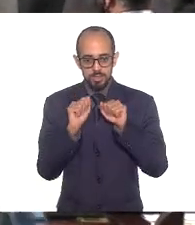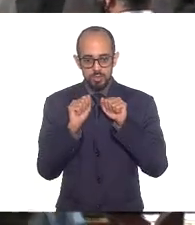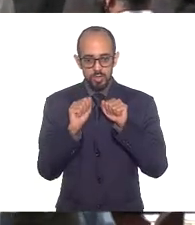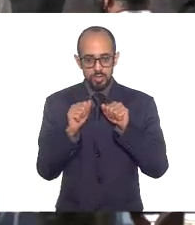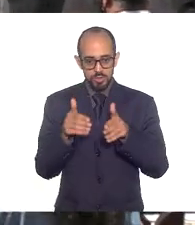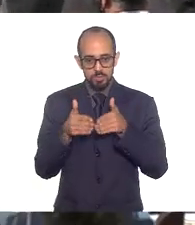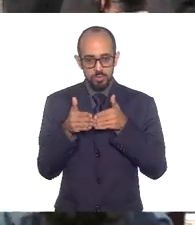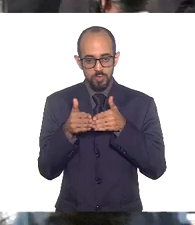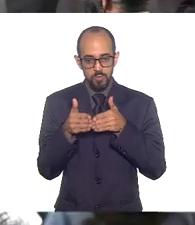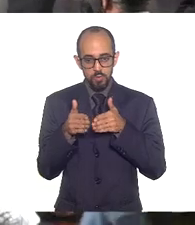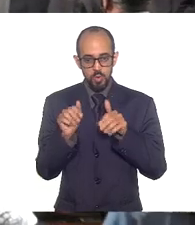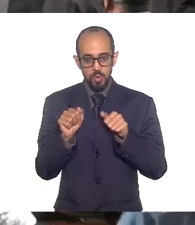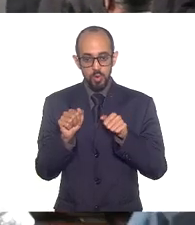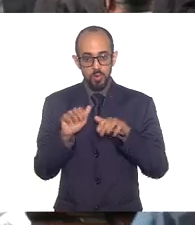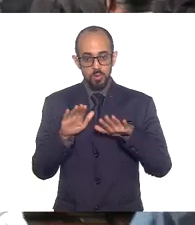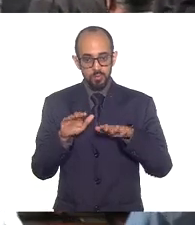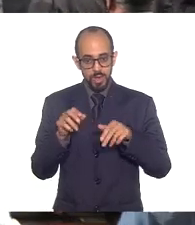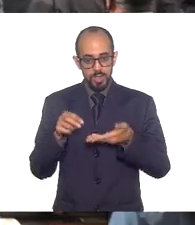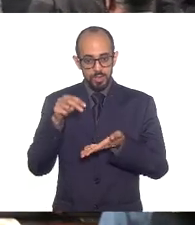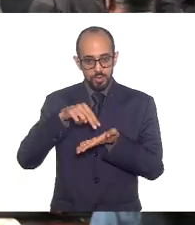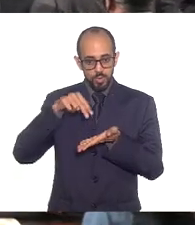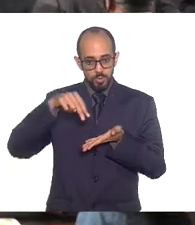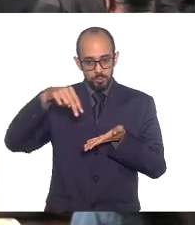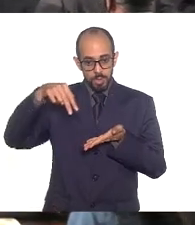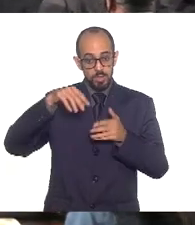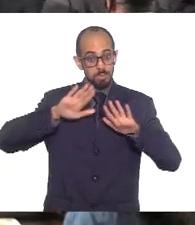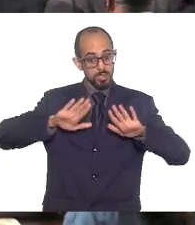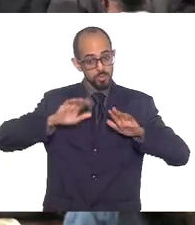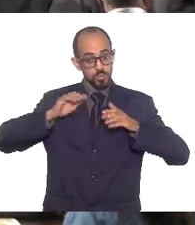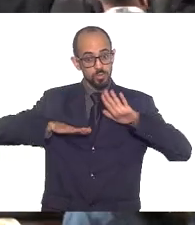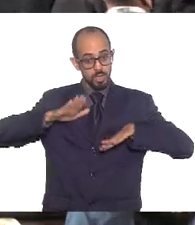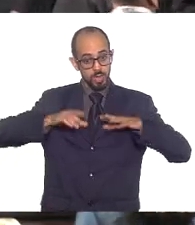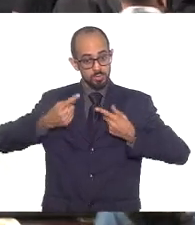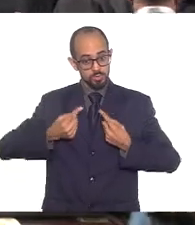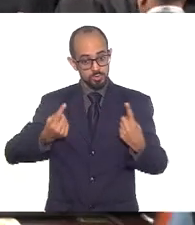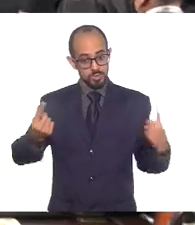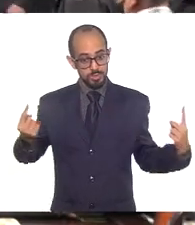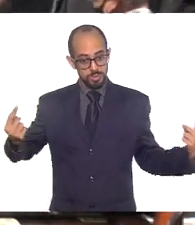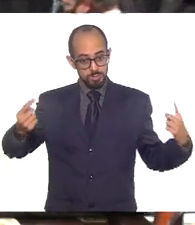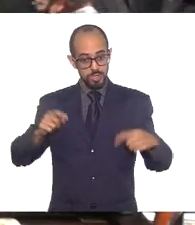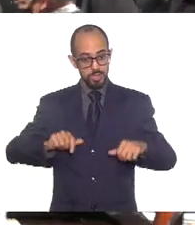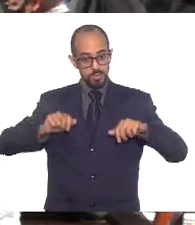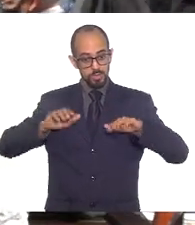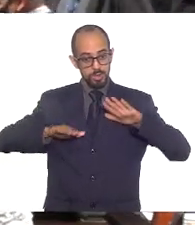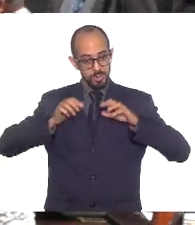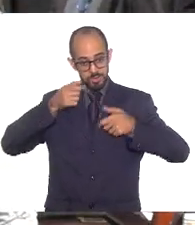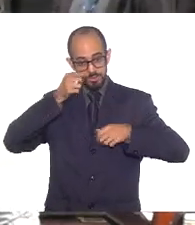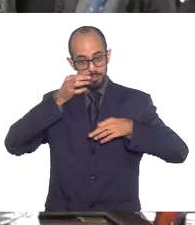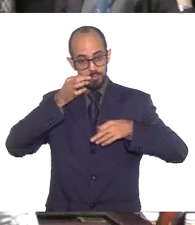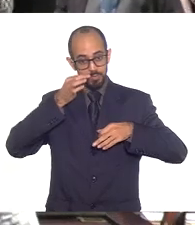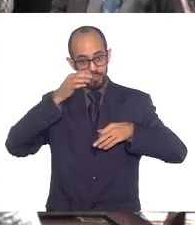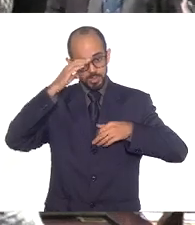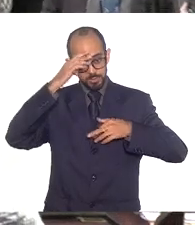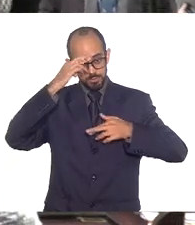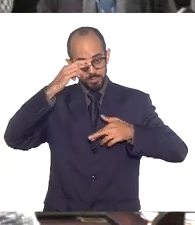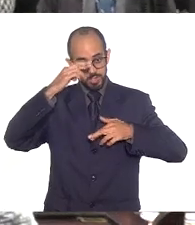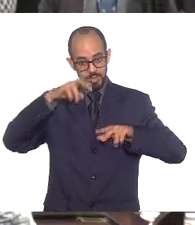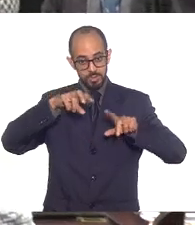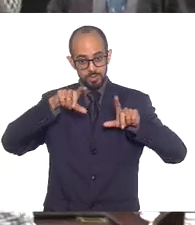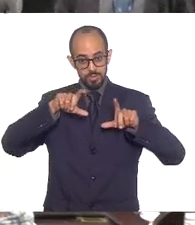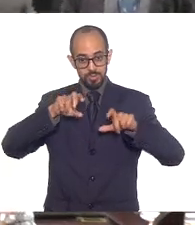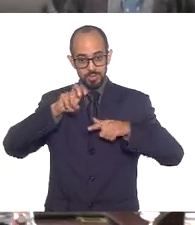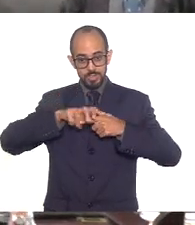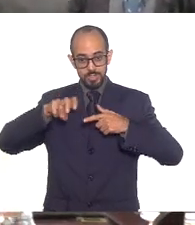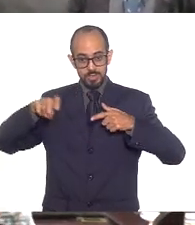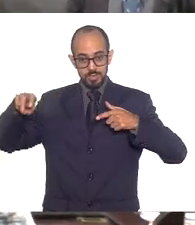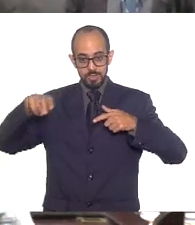e por favor vai vamos ocupando aí com a distanciamento as cadeiras aí porque nós vamos tirar um lá de cima